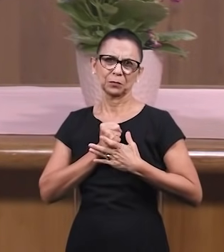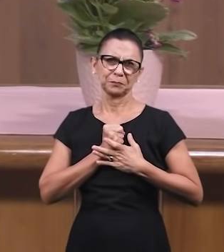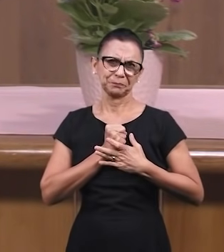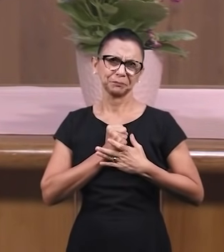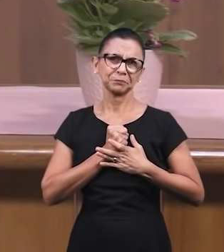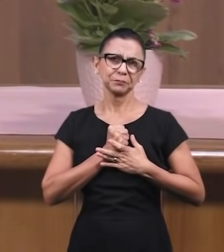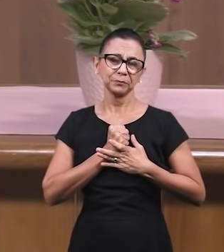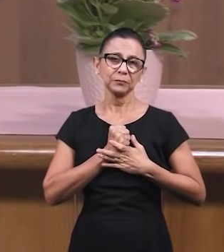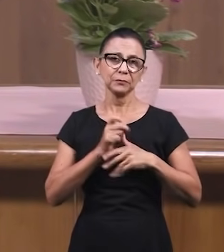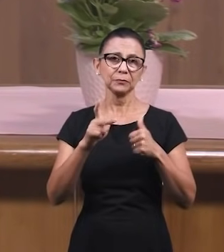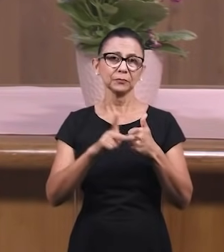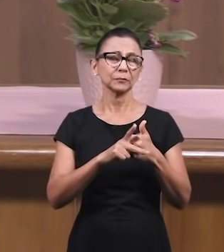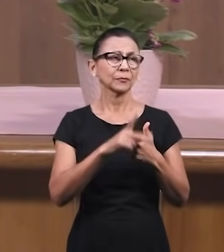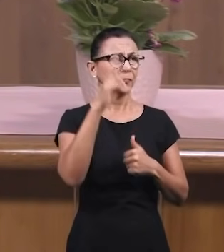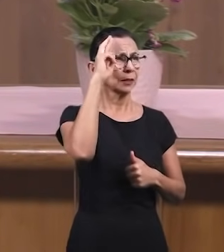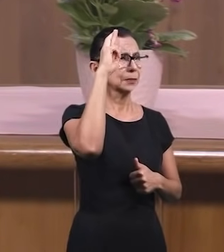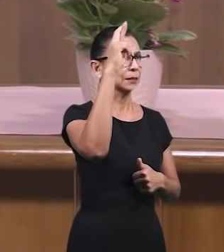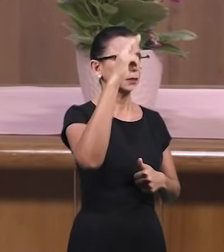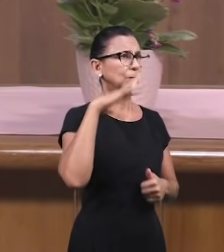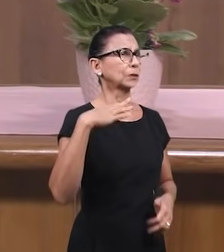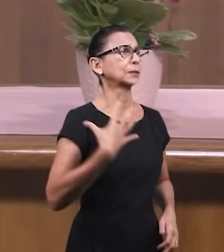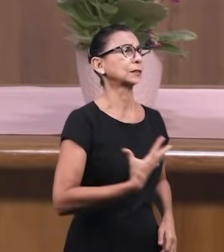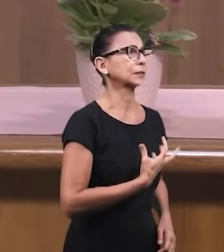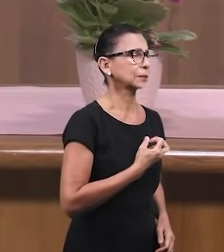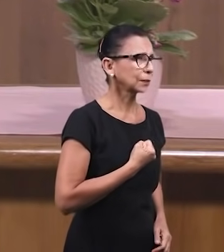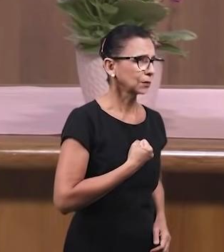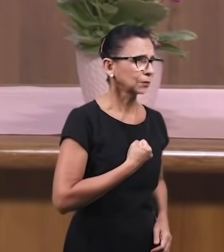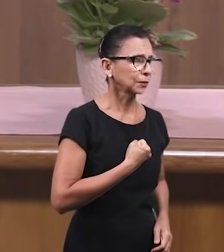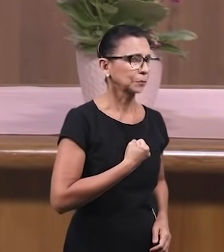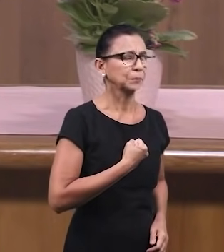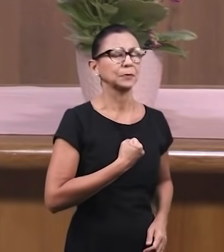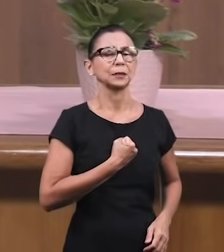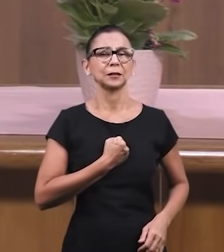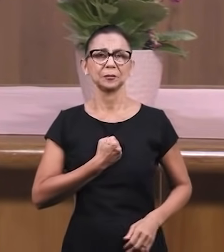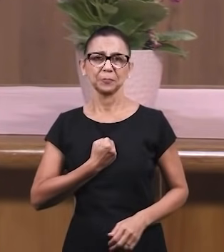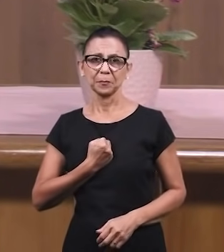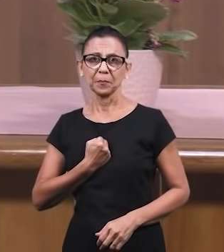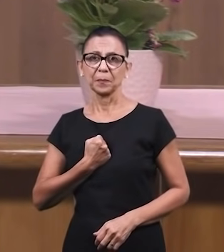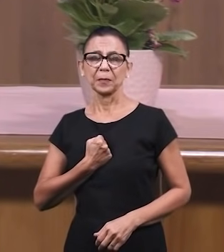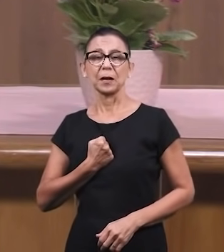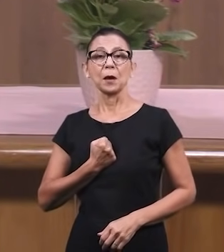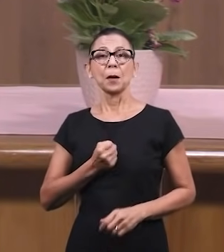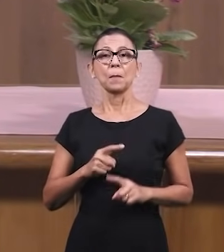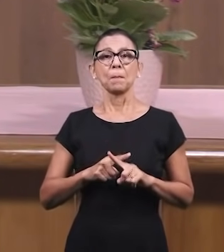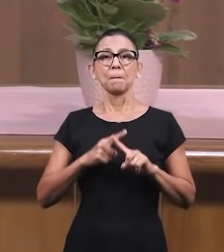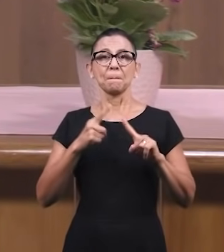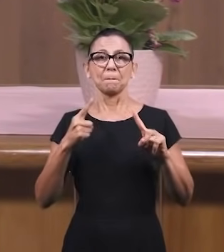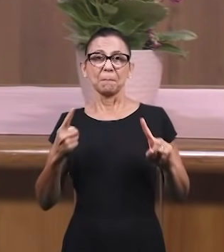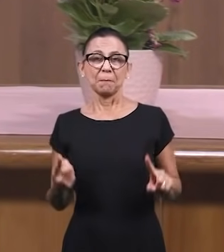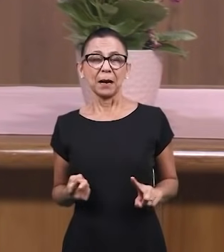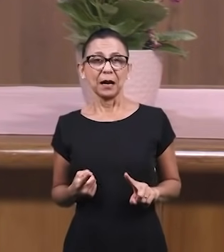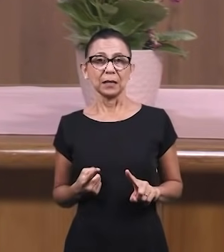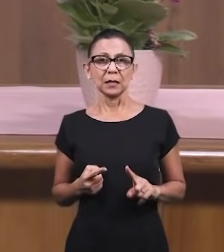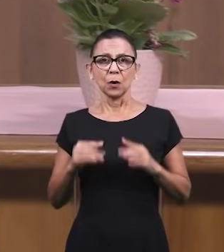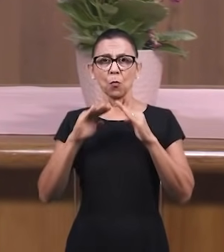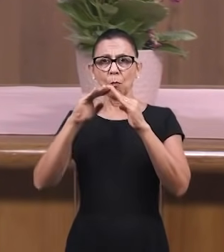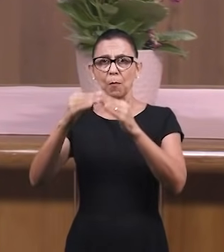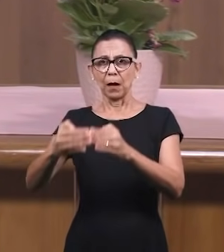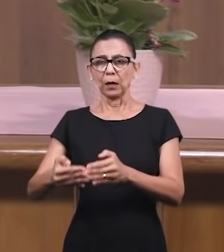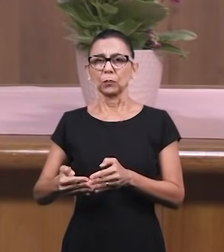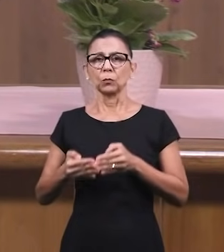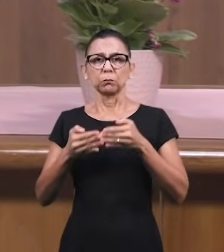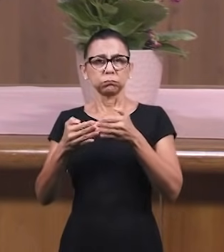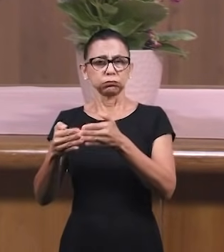Jesus, Senhor, salva-me. O vento forte não foi capaz de destruir a salvação de Deus na vida